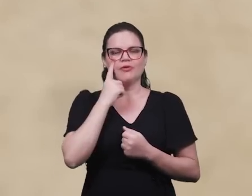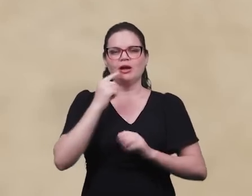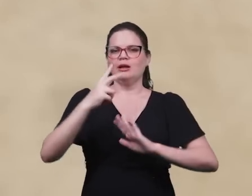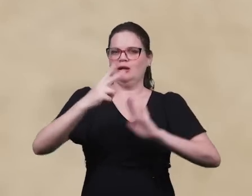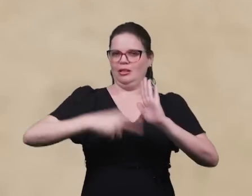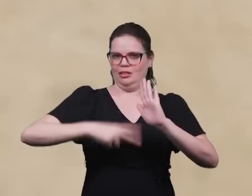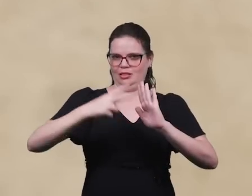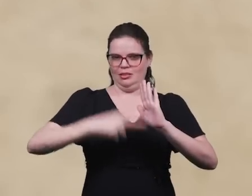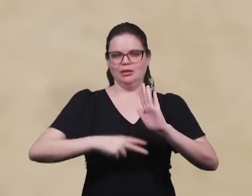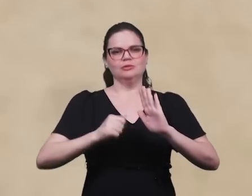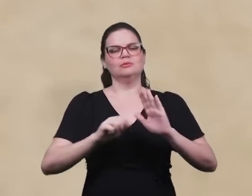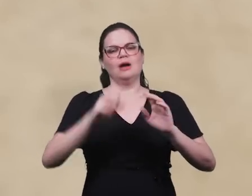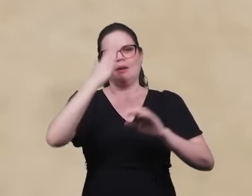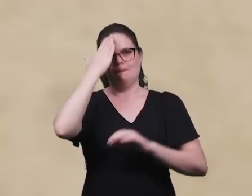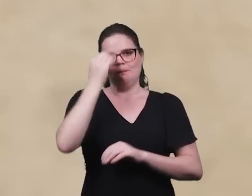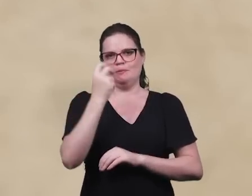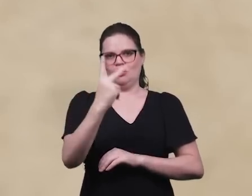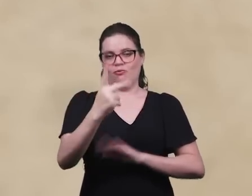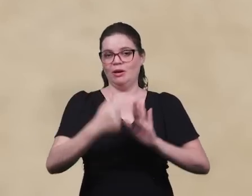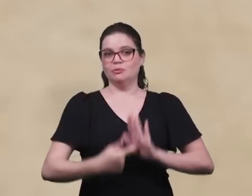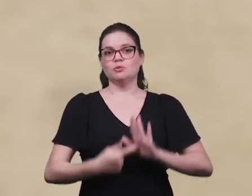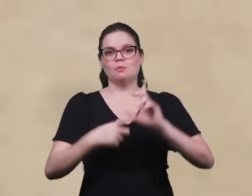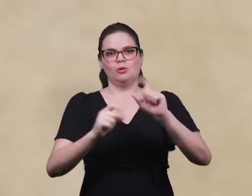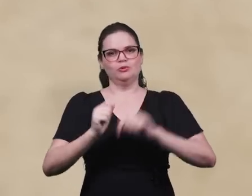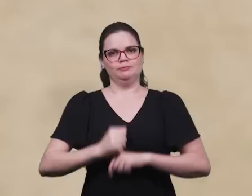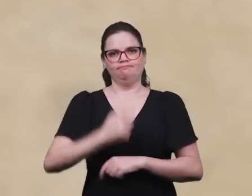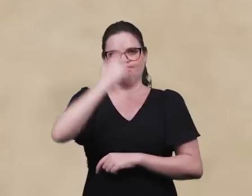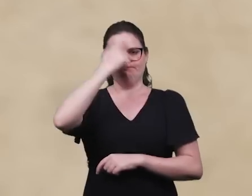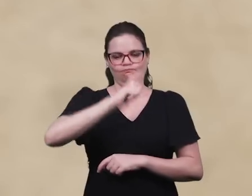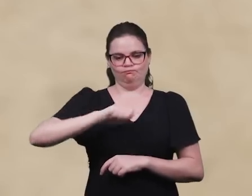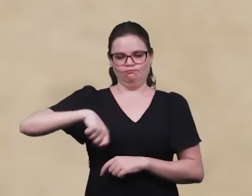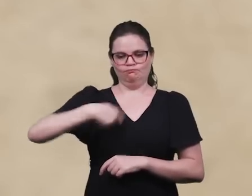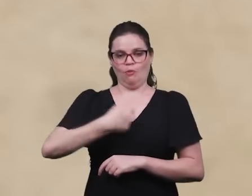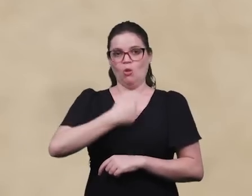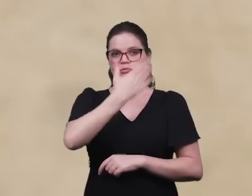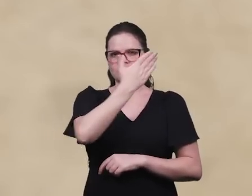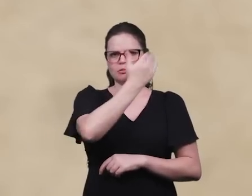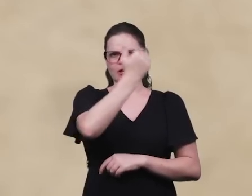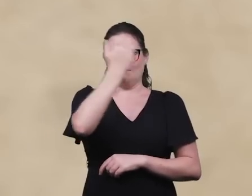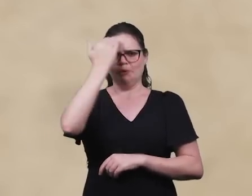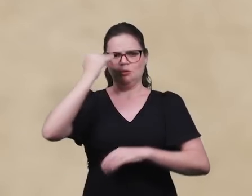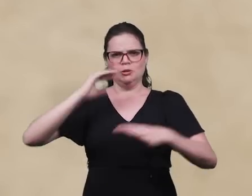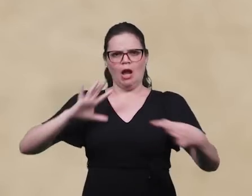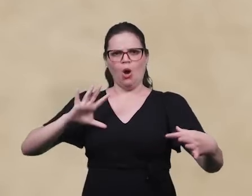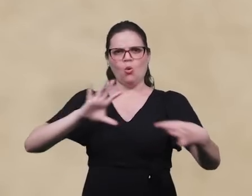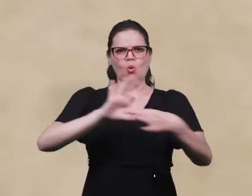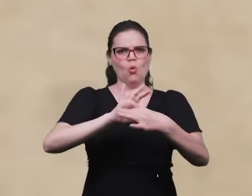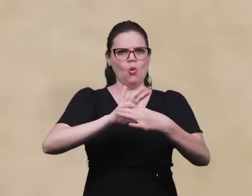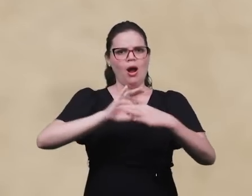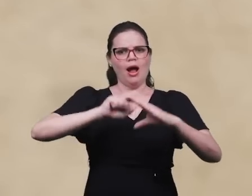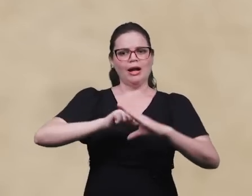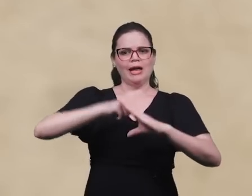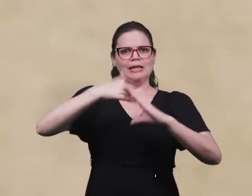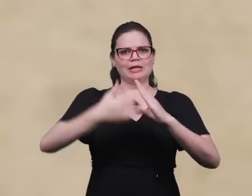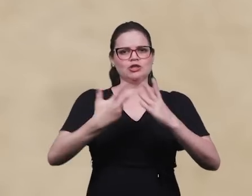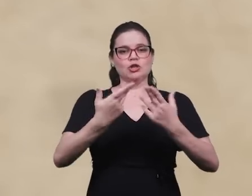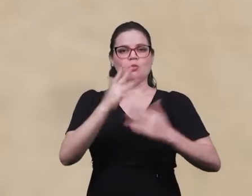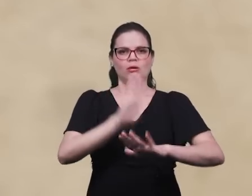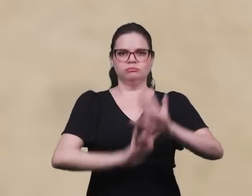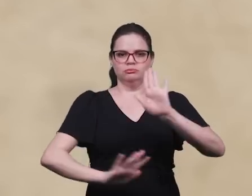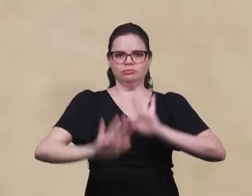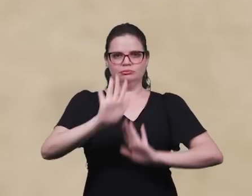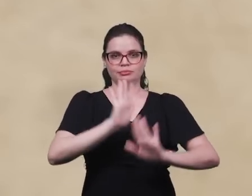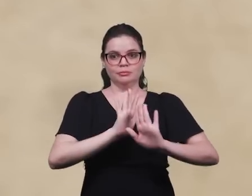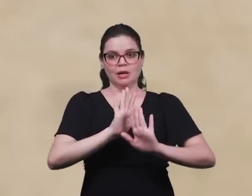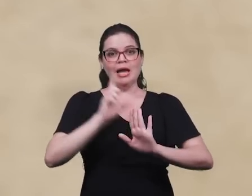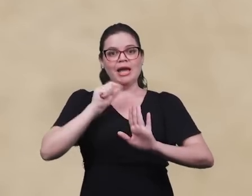Eu, a sabedoria, habito com a prudência e acho a ciência dos conselhos.